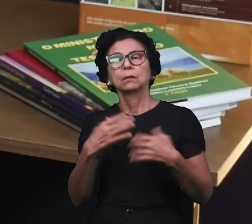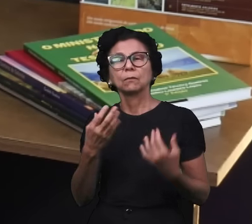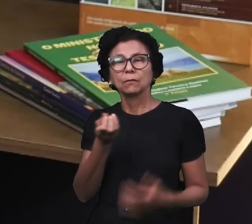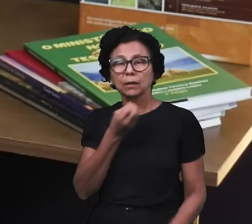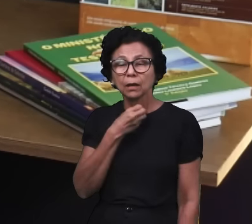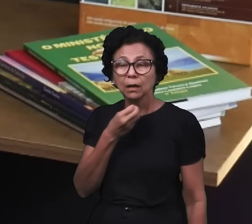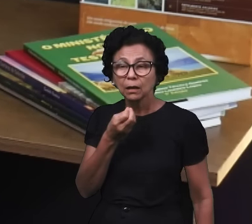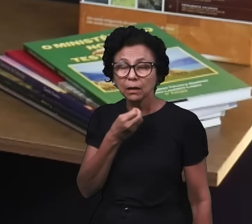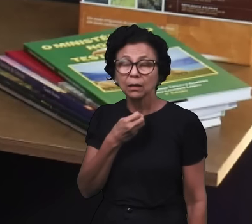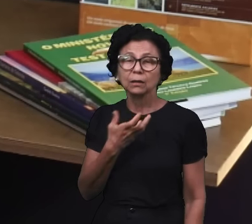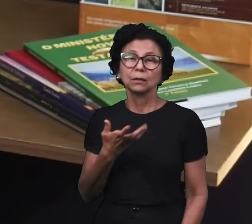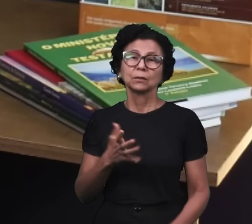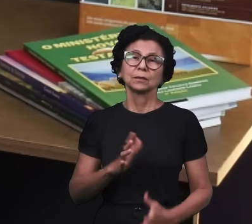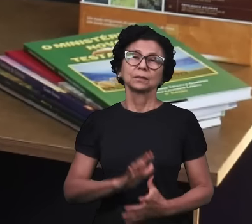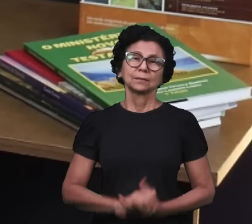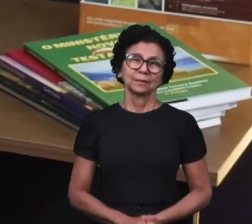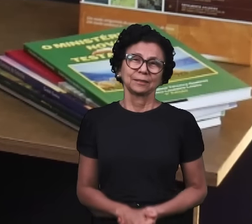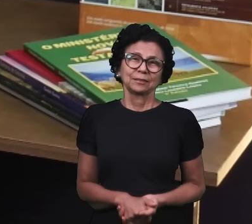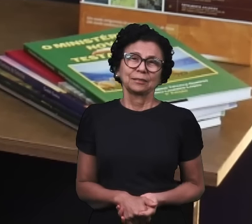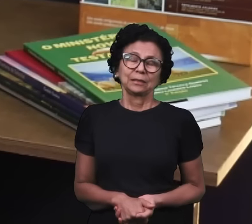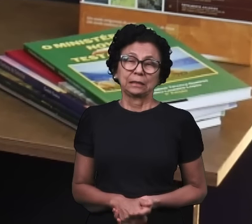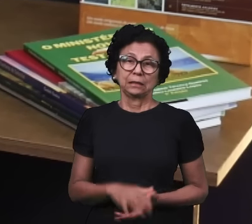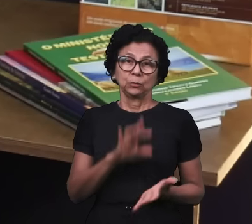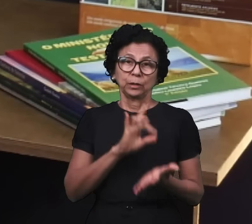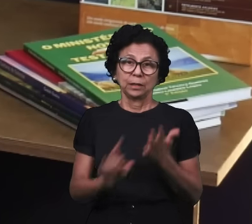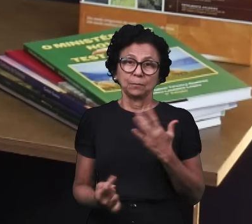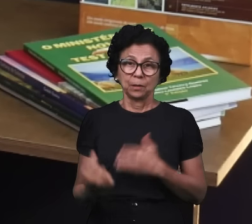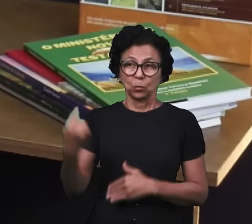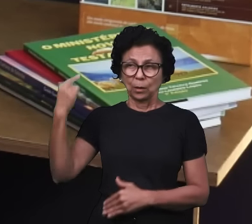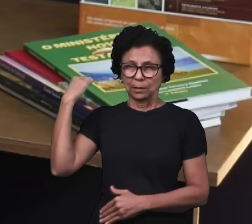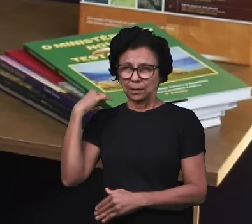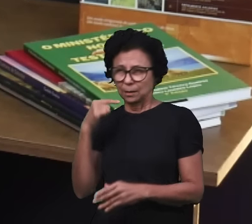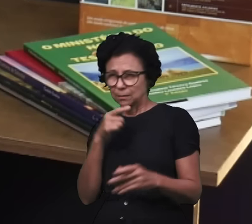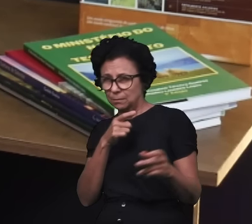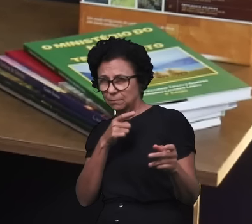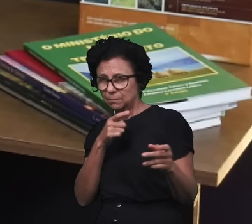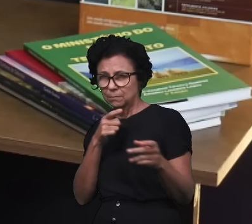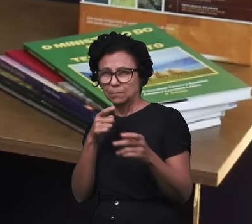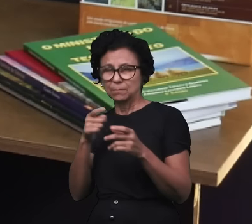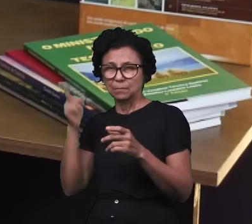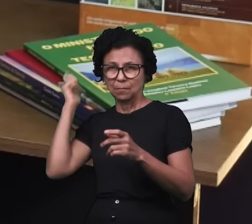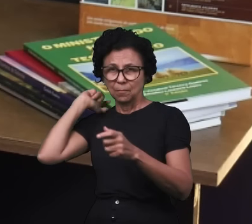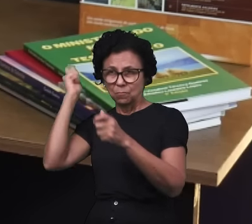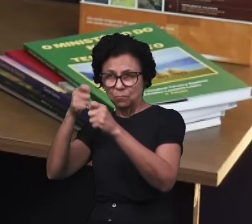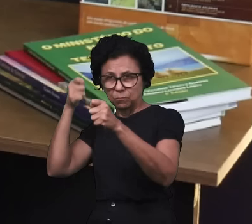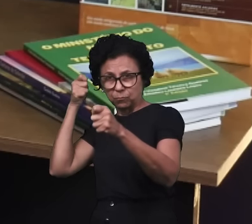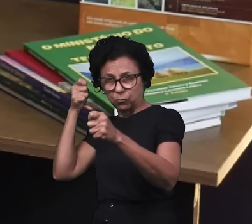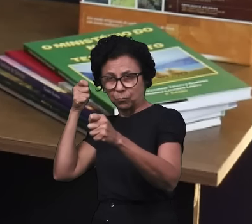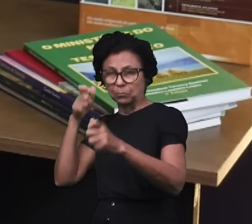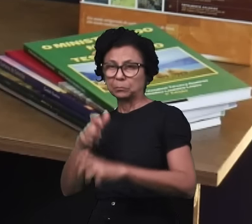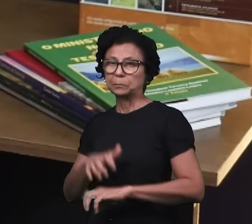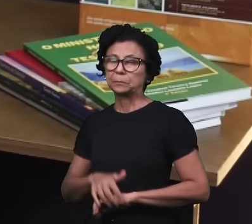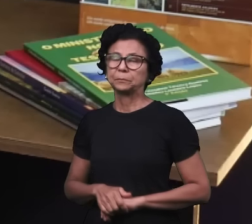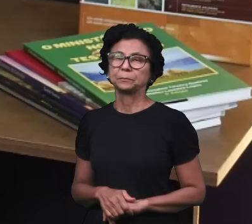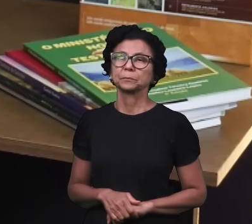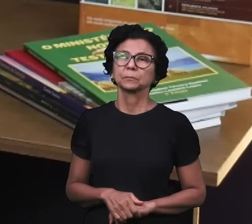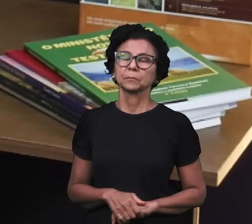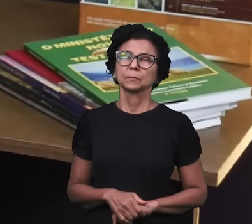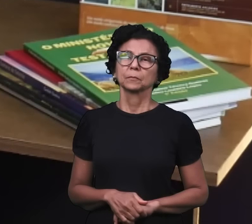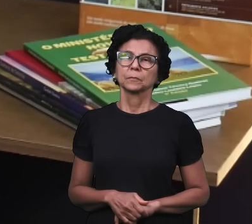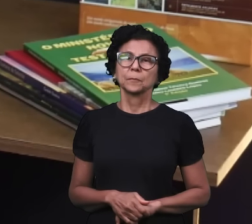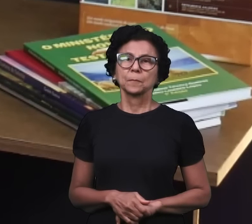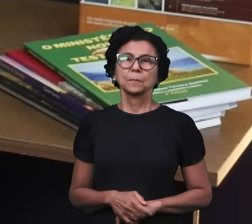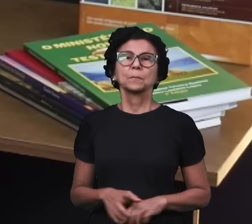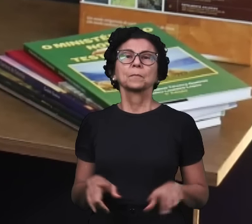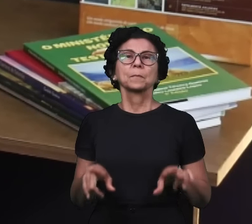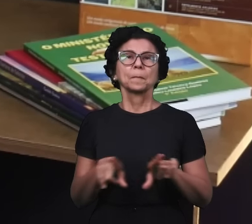ensino de Deus sobre a doutrina, né, sobre o meio de graça que é a oração. Porque Moisés chama uma figura